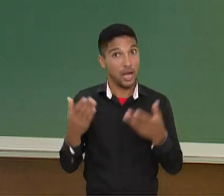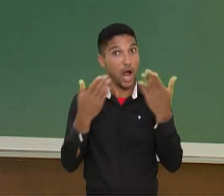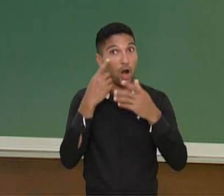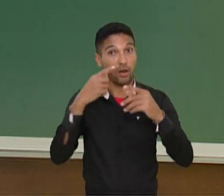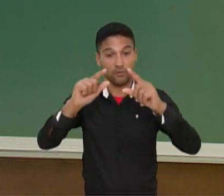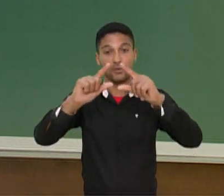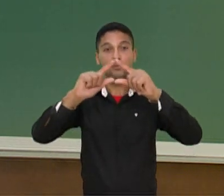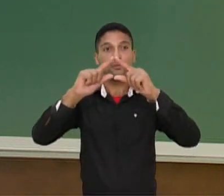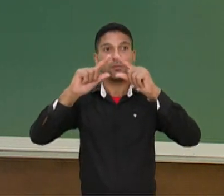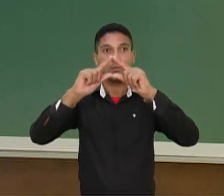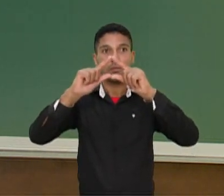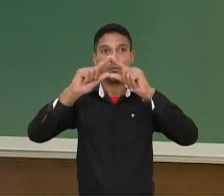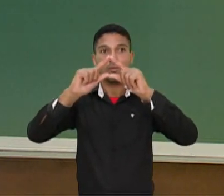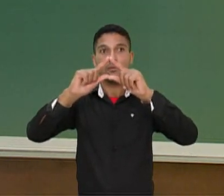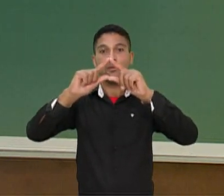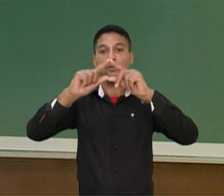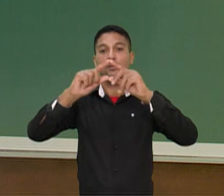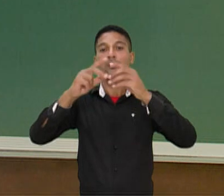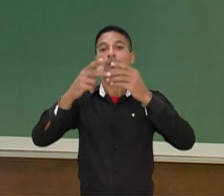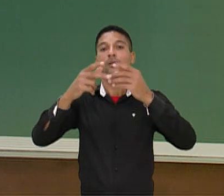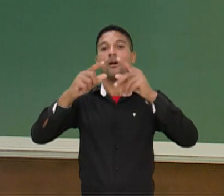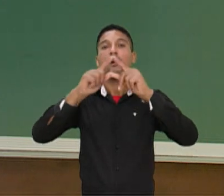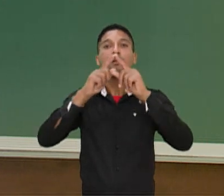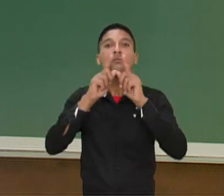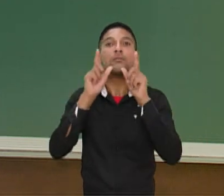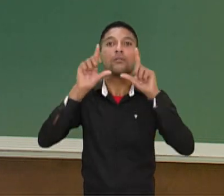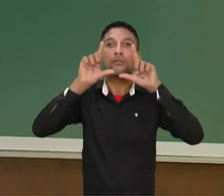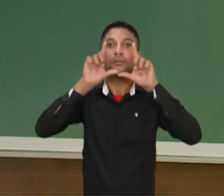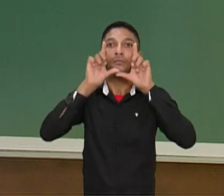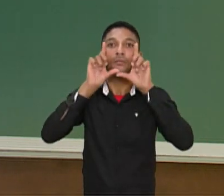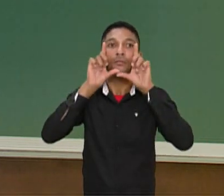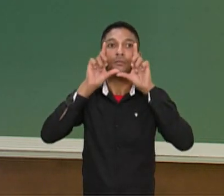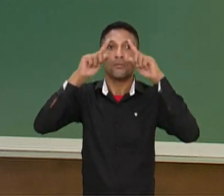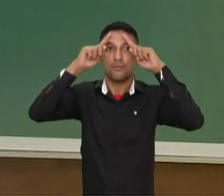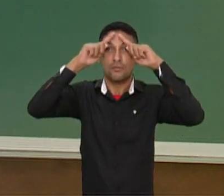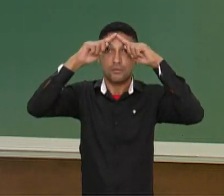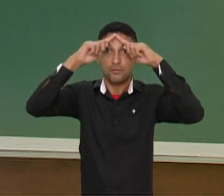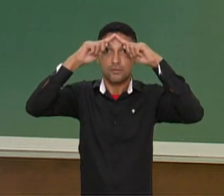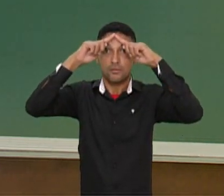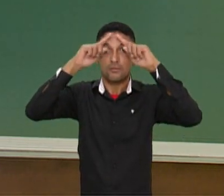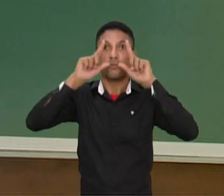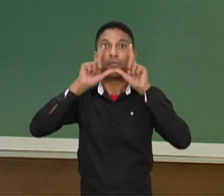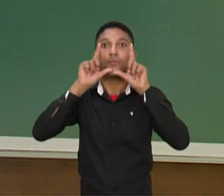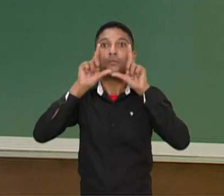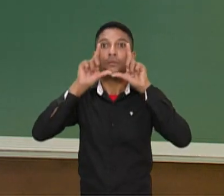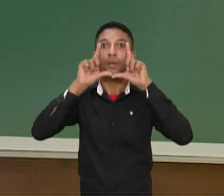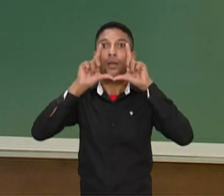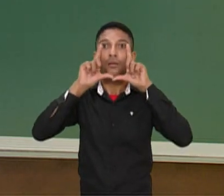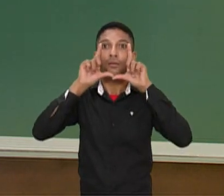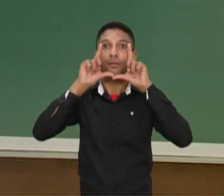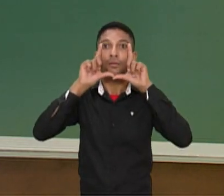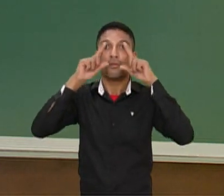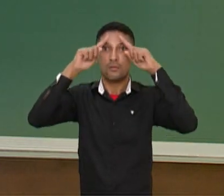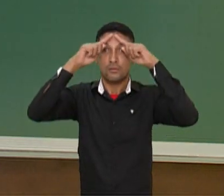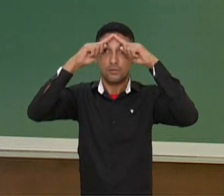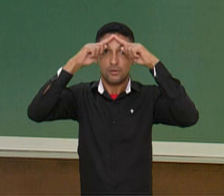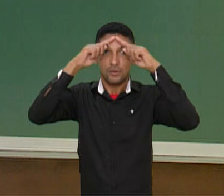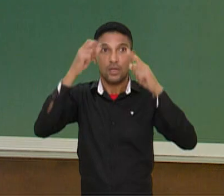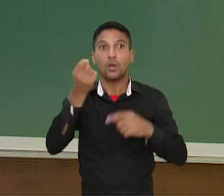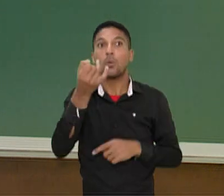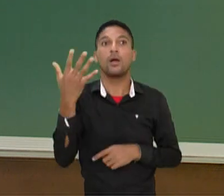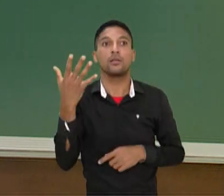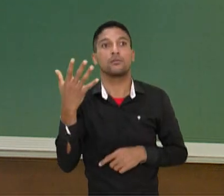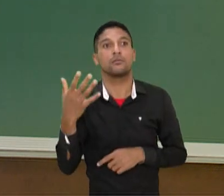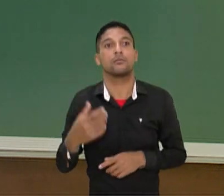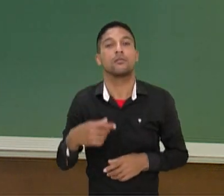triângulos, vê quantos triângulos tem lá dentro, tá bom? A partir dos vértices. Não é dividir em triângulo de qualquer jeito aqui, ó. Pega